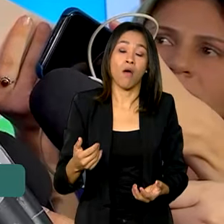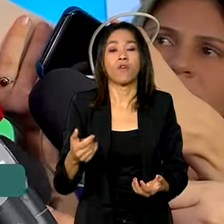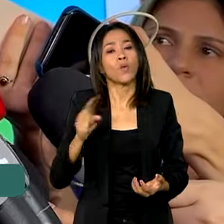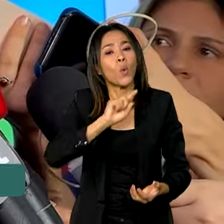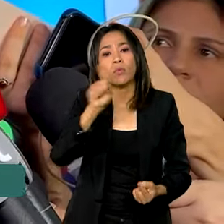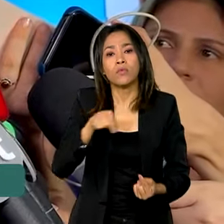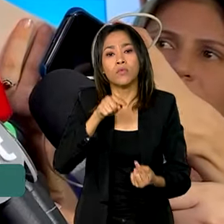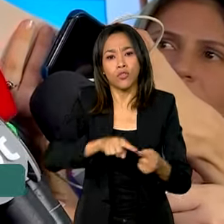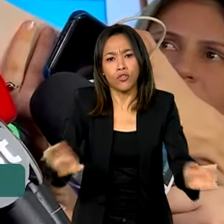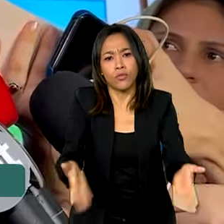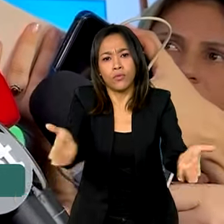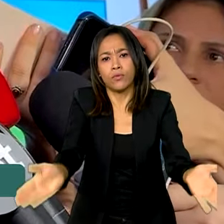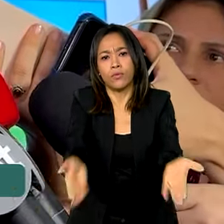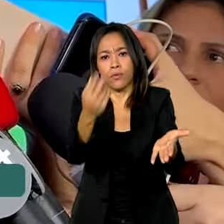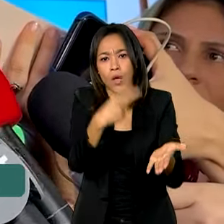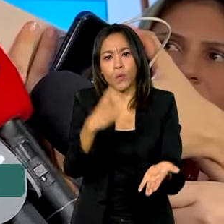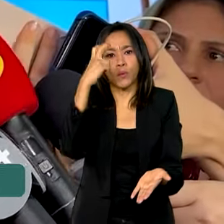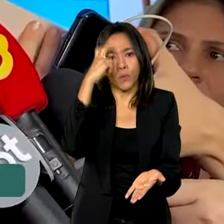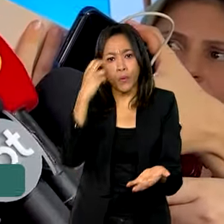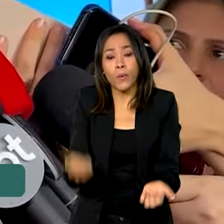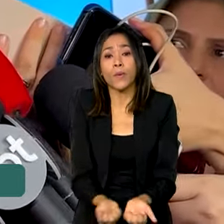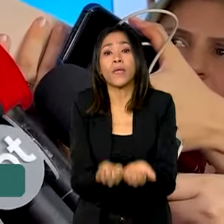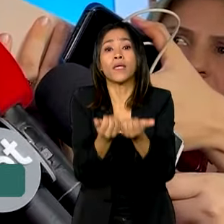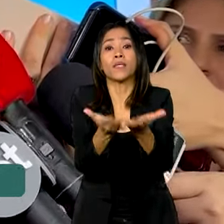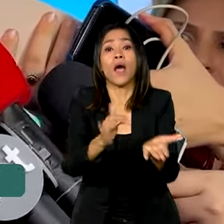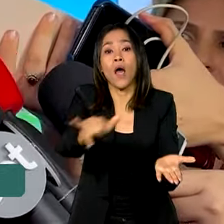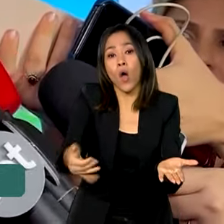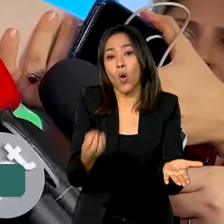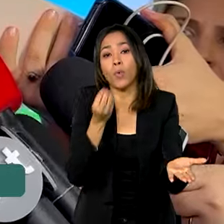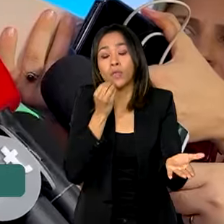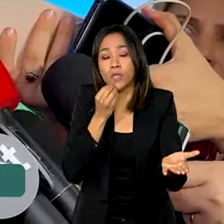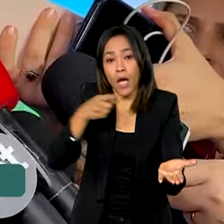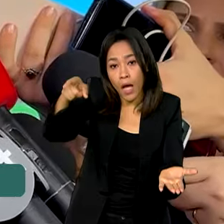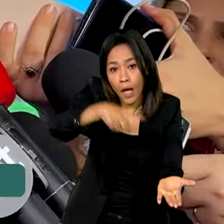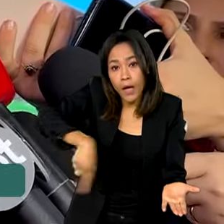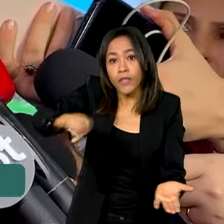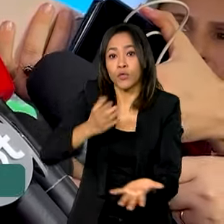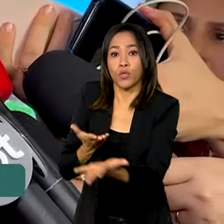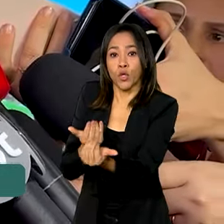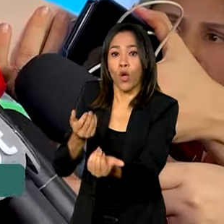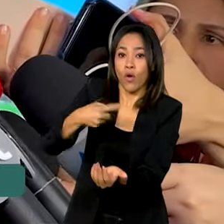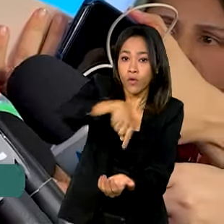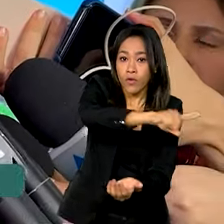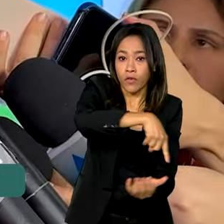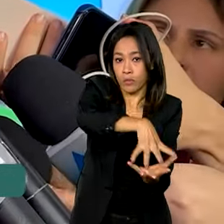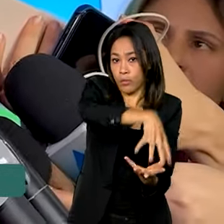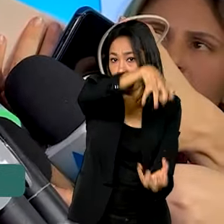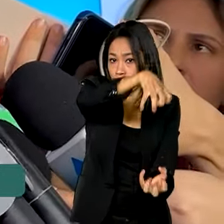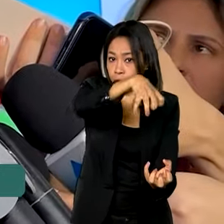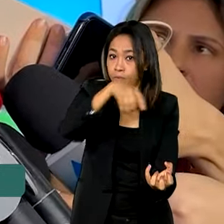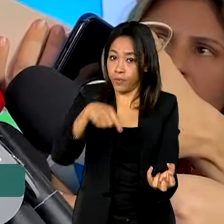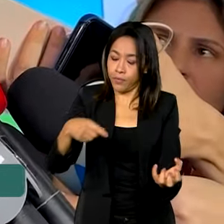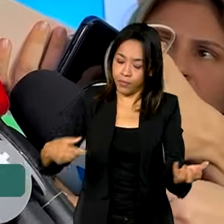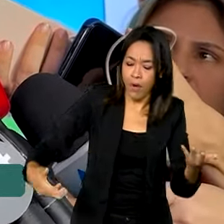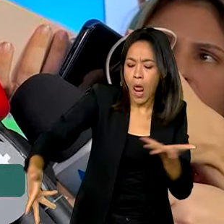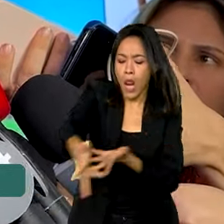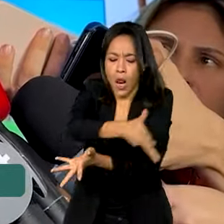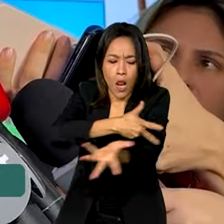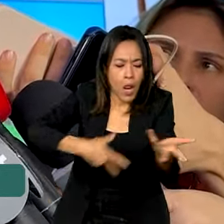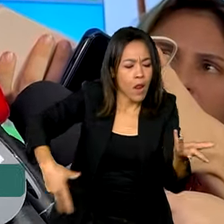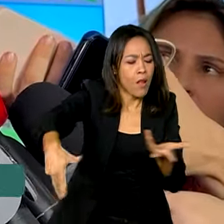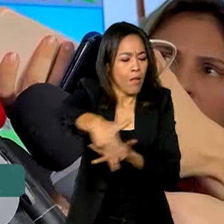a cultura dar oportunidade pros nossos jovens pros nossos adultos pros nossos també num espaço de Convivência de